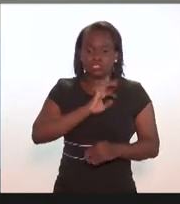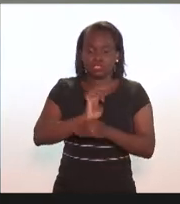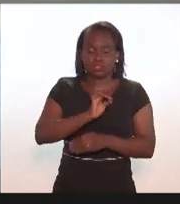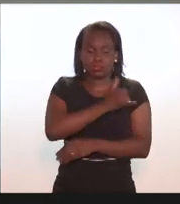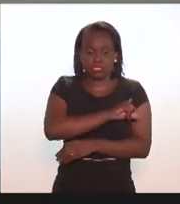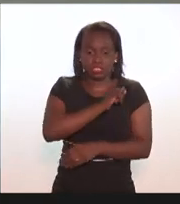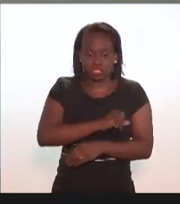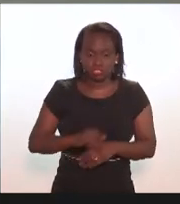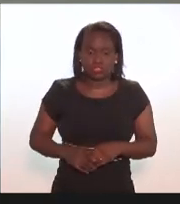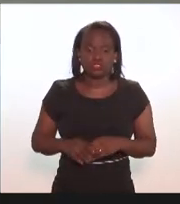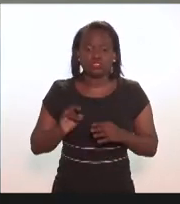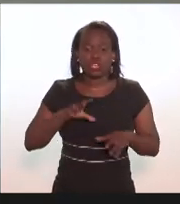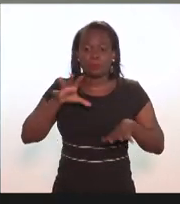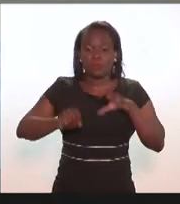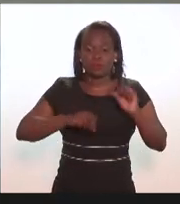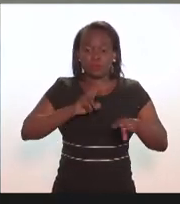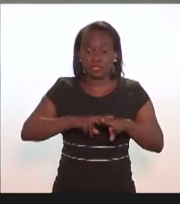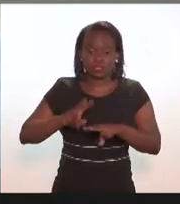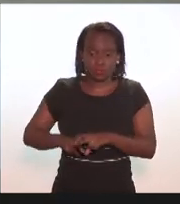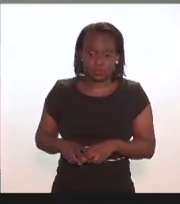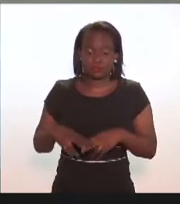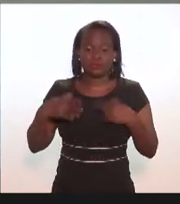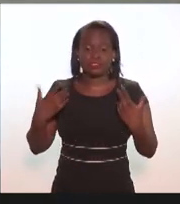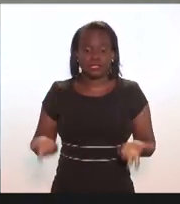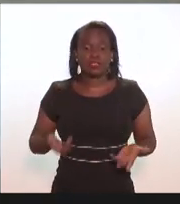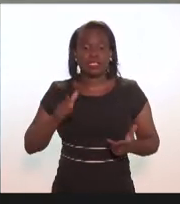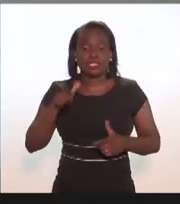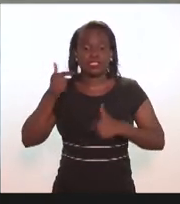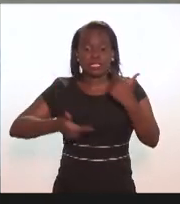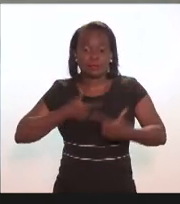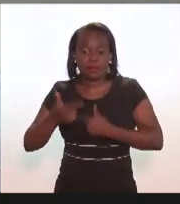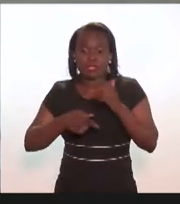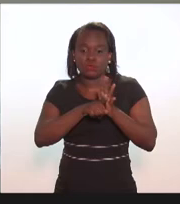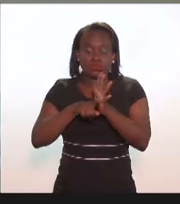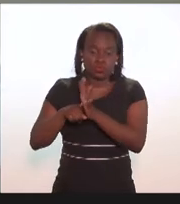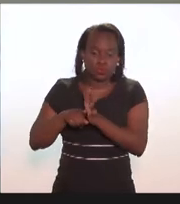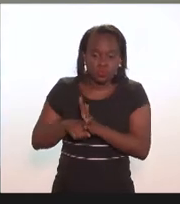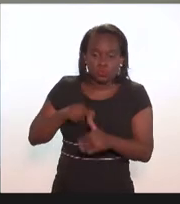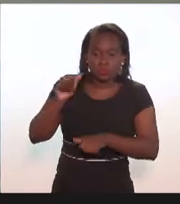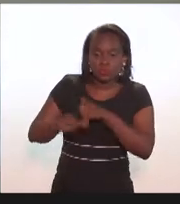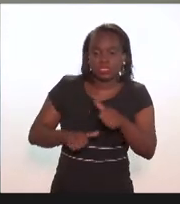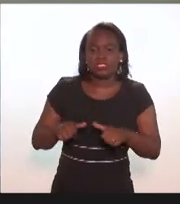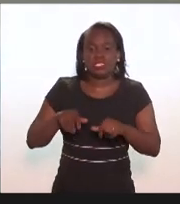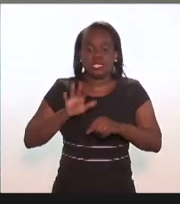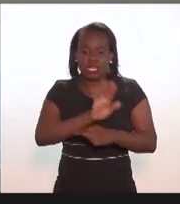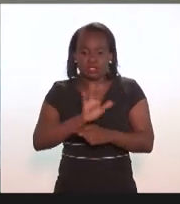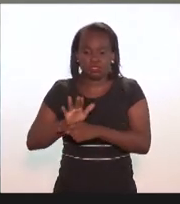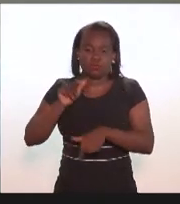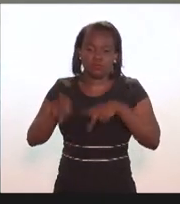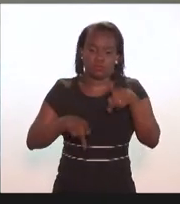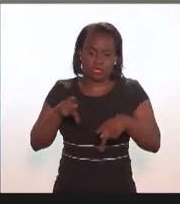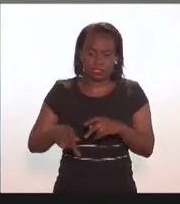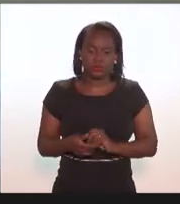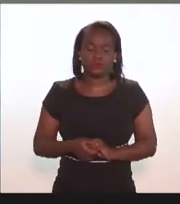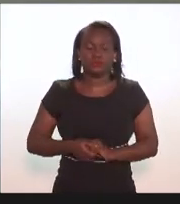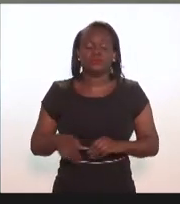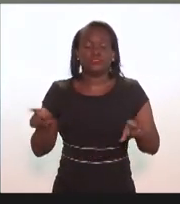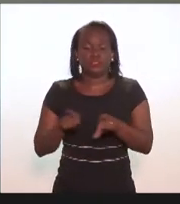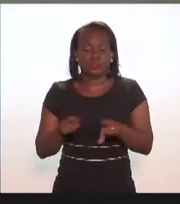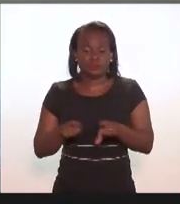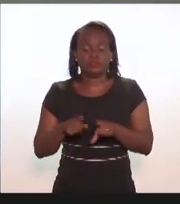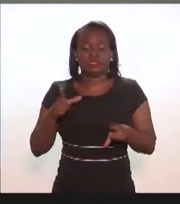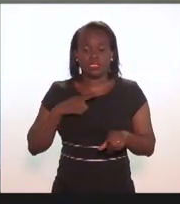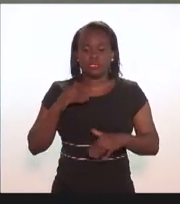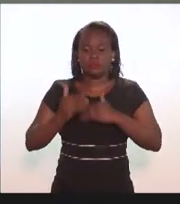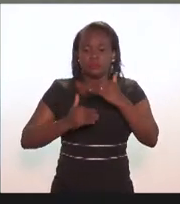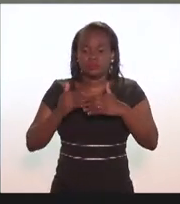Rio de Janeiro só de apreensão. Ou seja, é esse trabalho de fiscalização transformado em serviço para a população. Também estamos com um